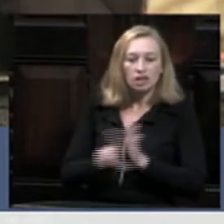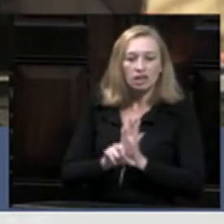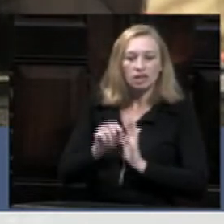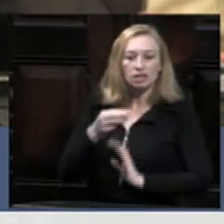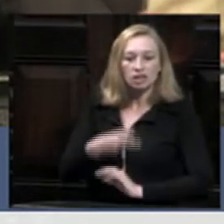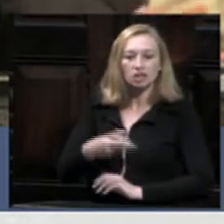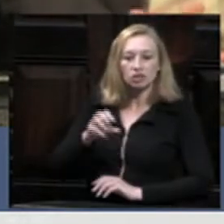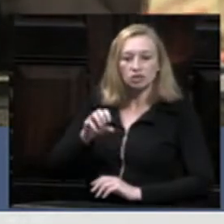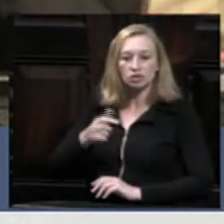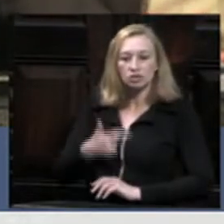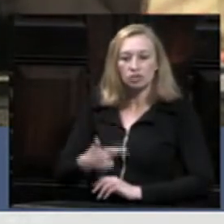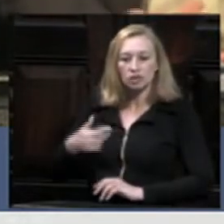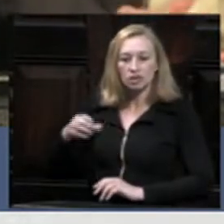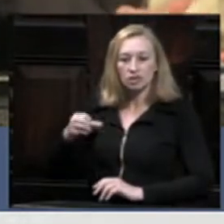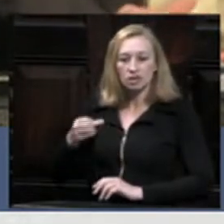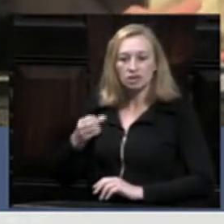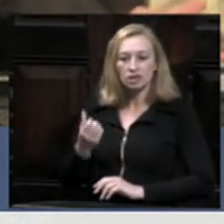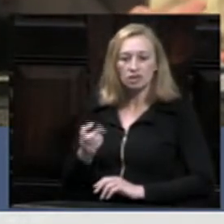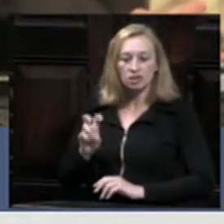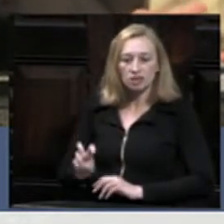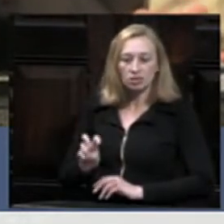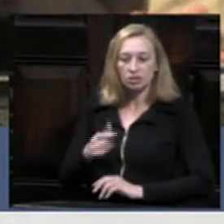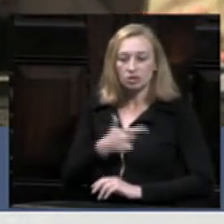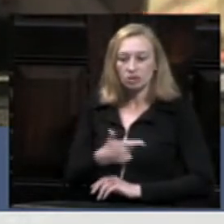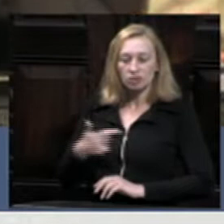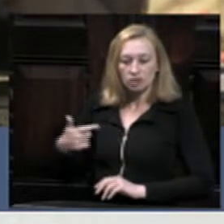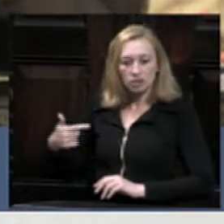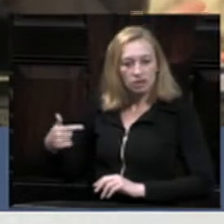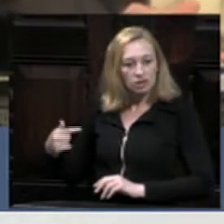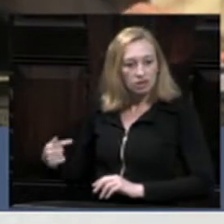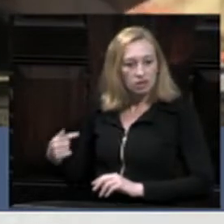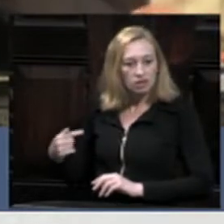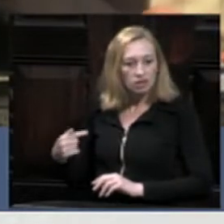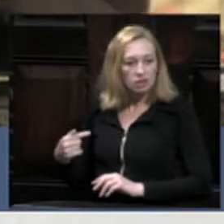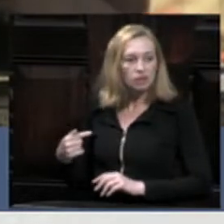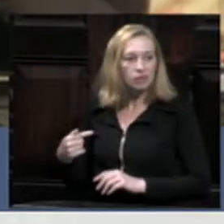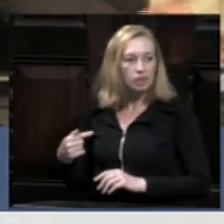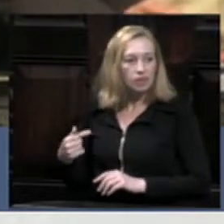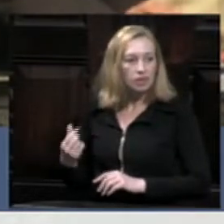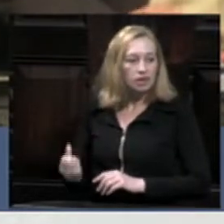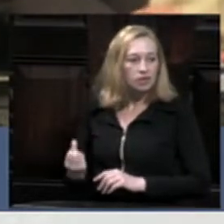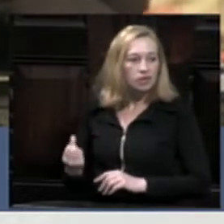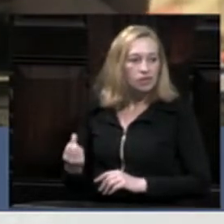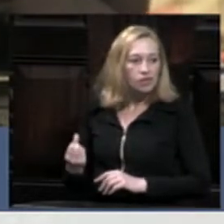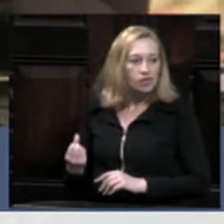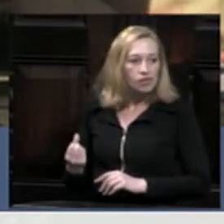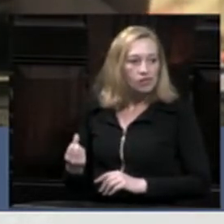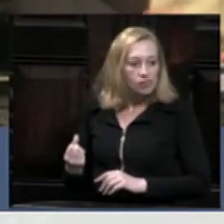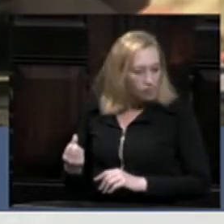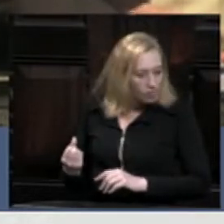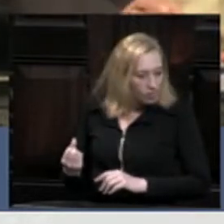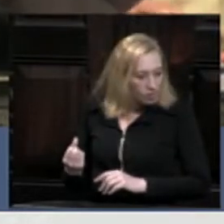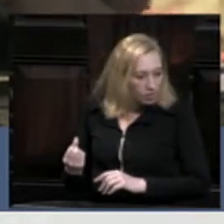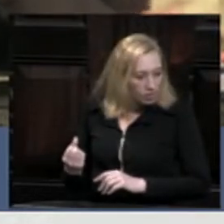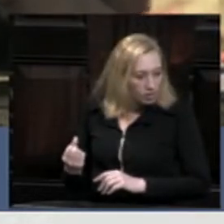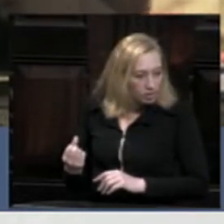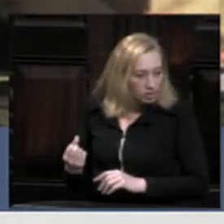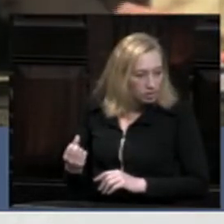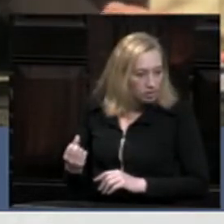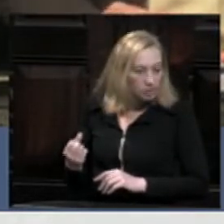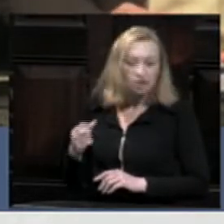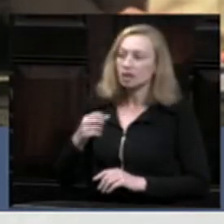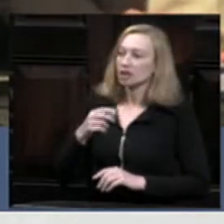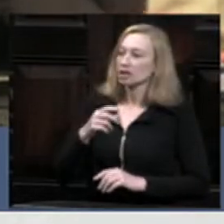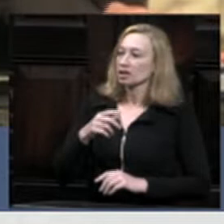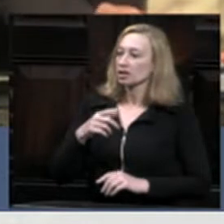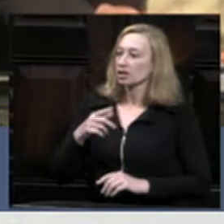22 de setembro de 76, que dispõe sobre os quadros de oficiais especialistas, QOE, e oficiais de administração, QOA, do